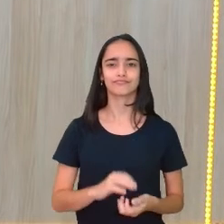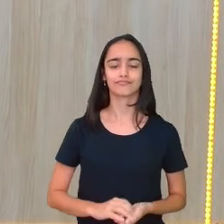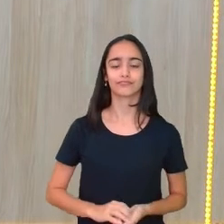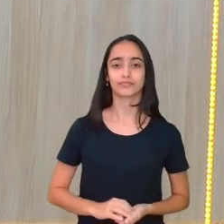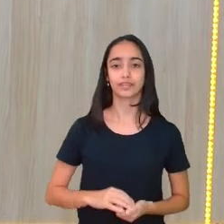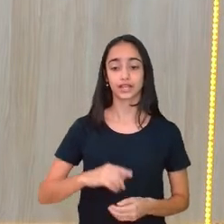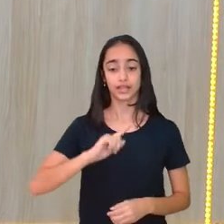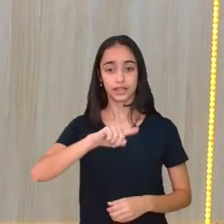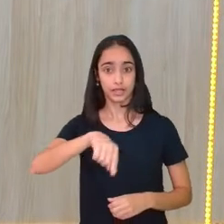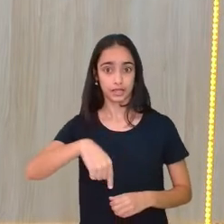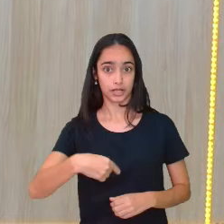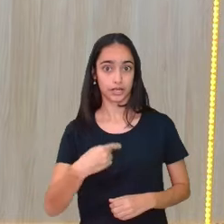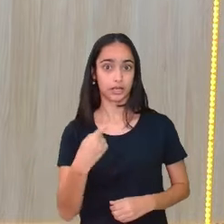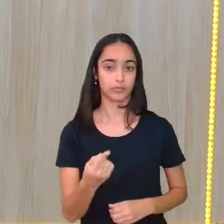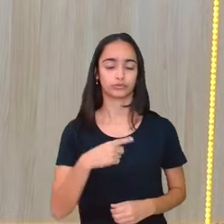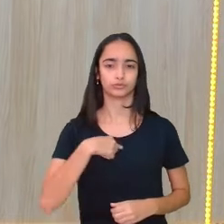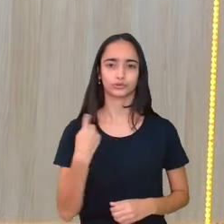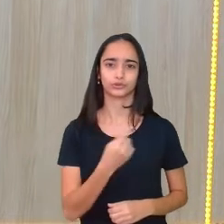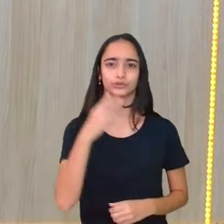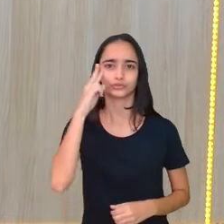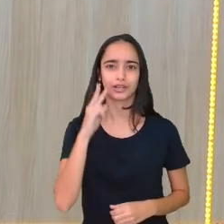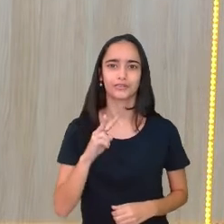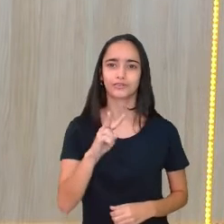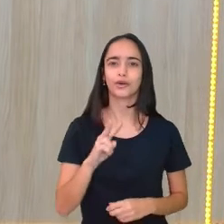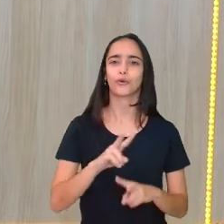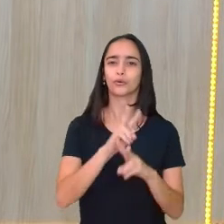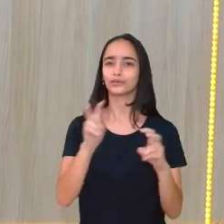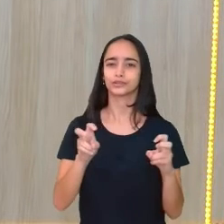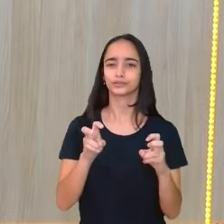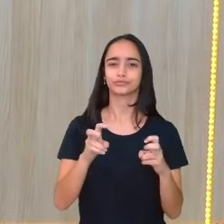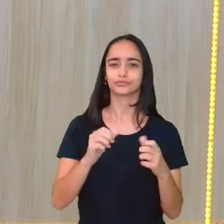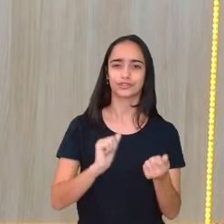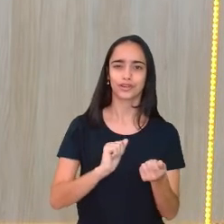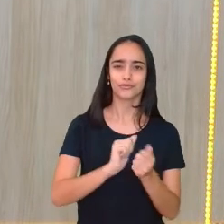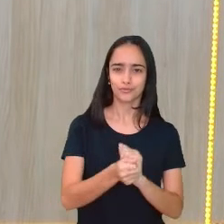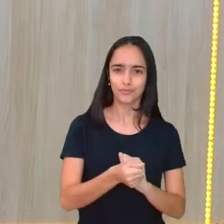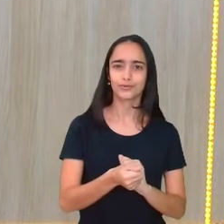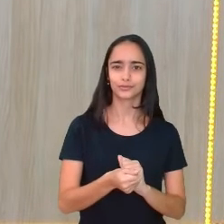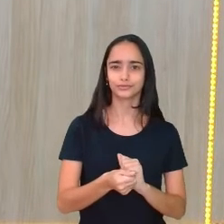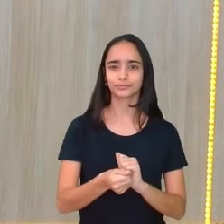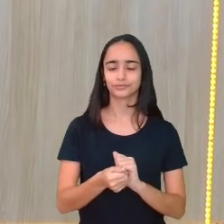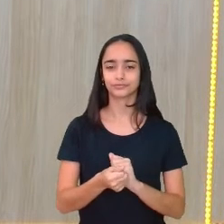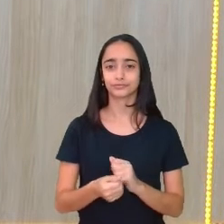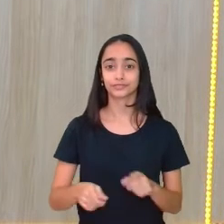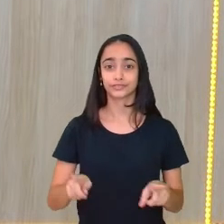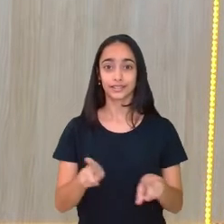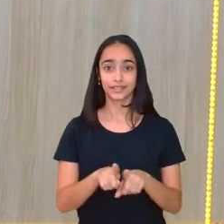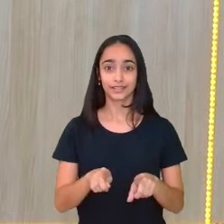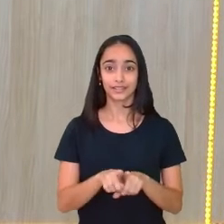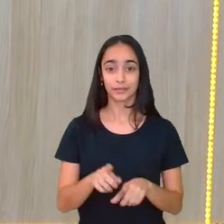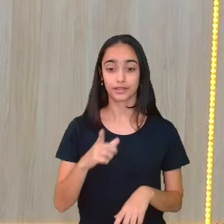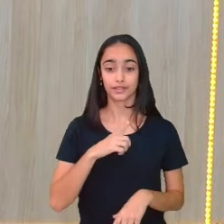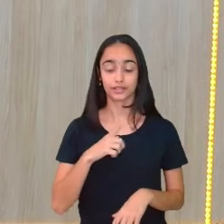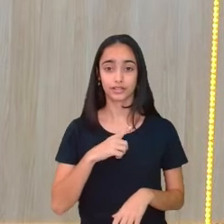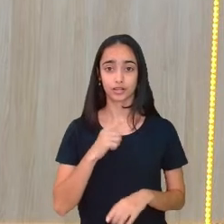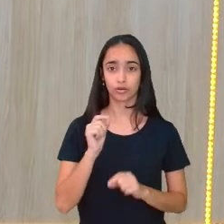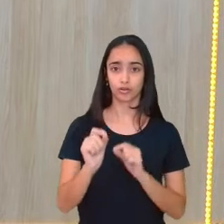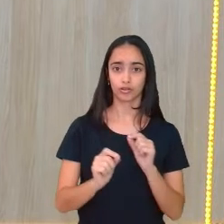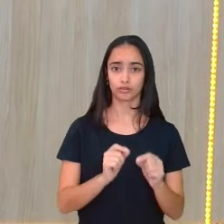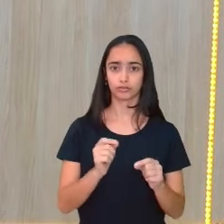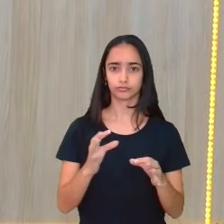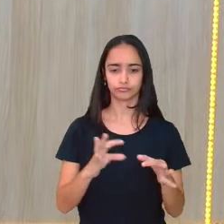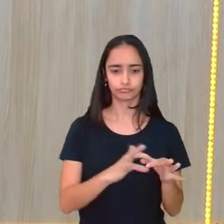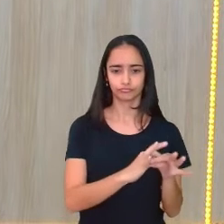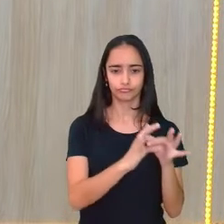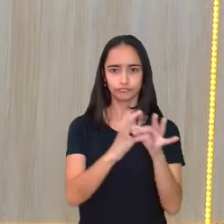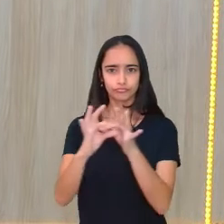para frente, a gente vai ver aí o conteúdo de esporte. Então, vai também estar aí totalmente